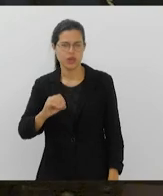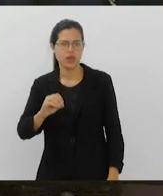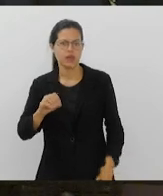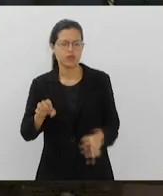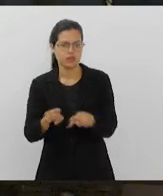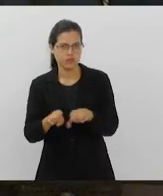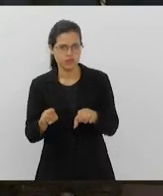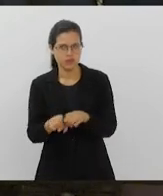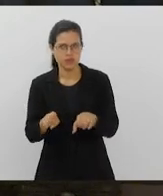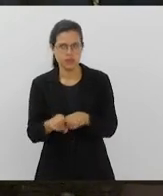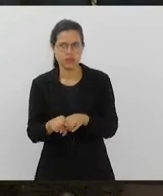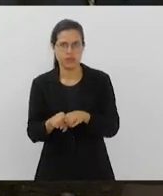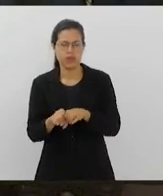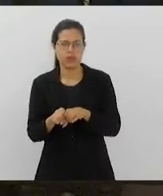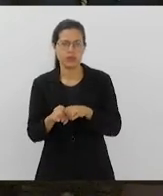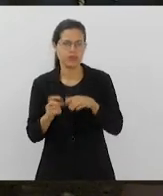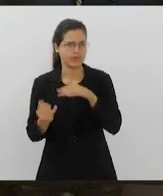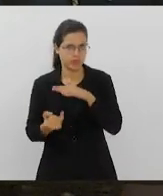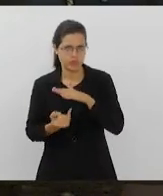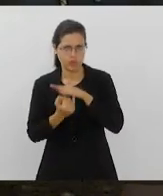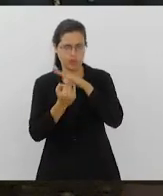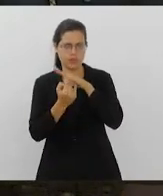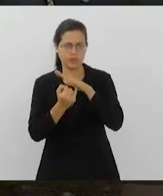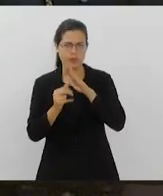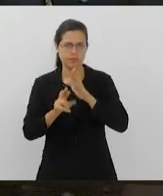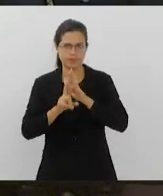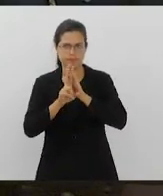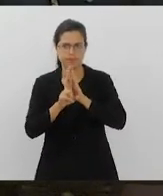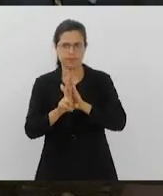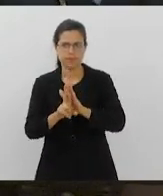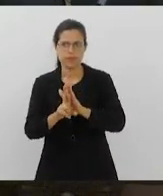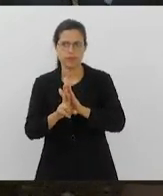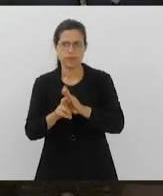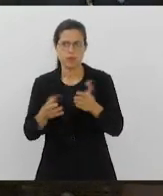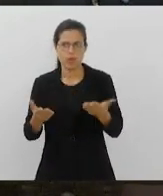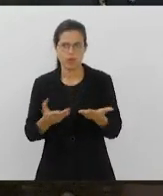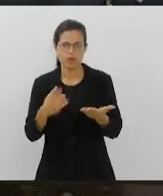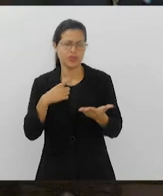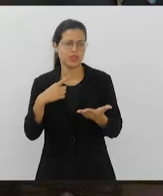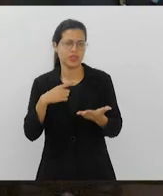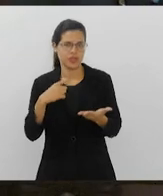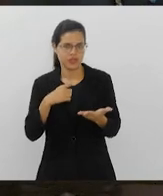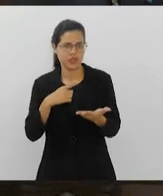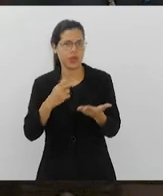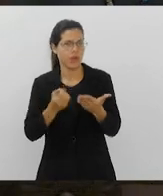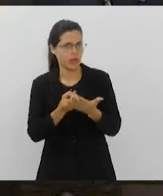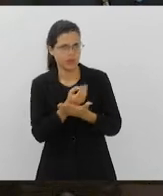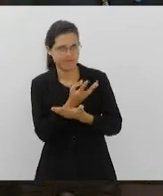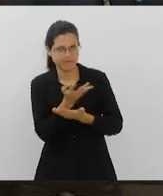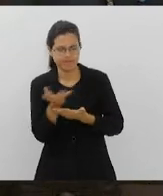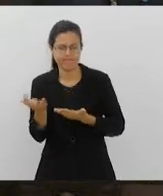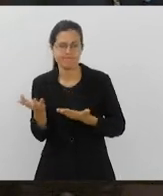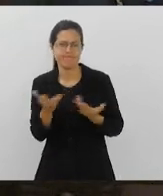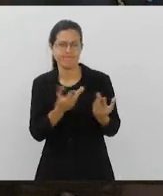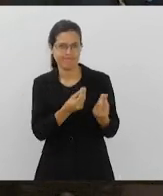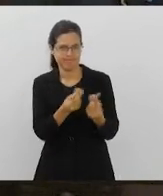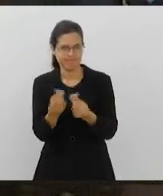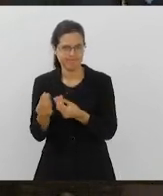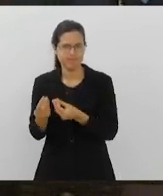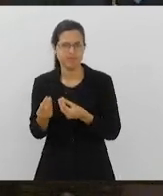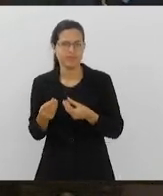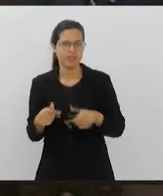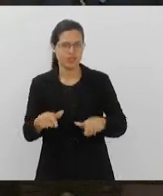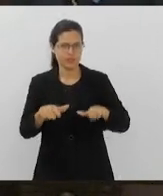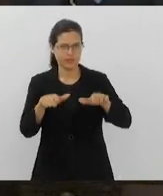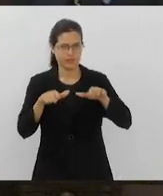Instituto, que hoje foi um volume grande de comendas e moções. E